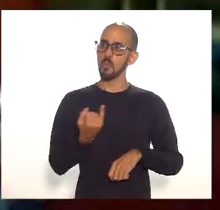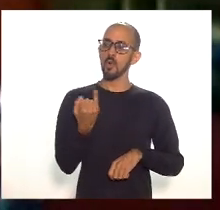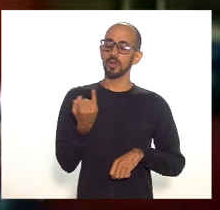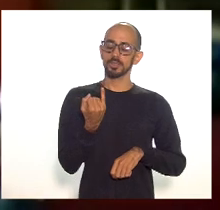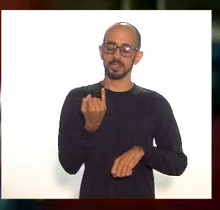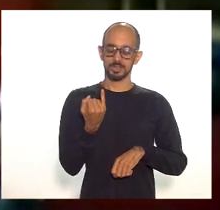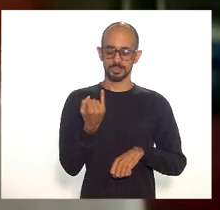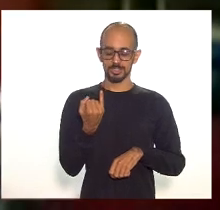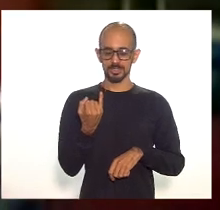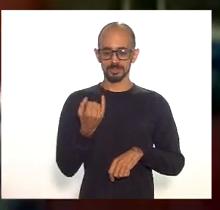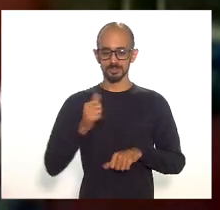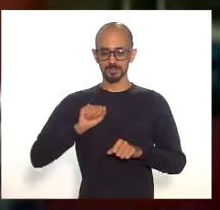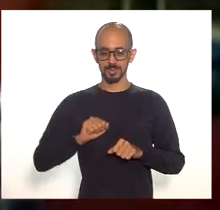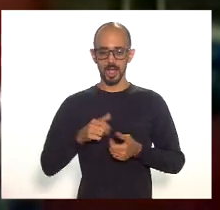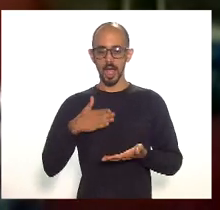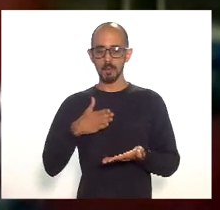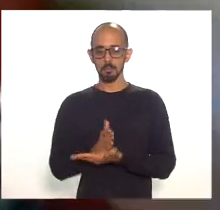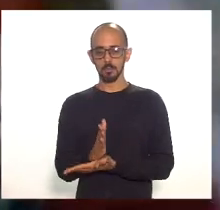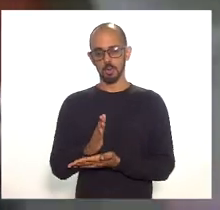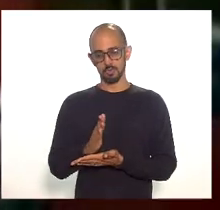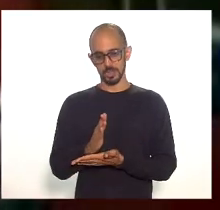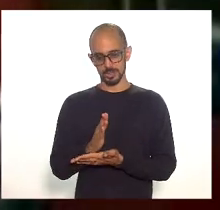importantíssimo a aprovação